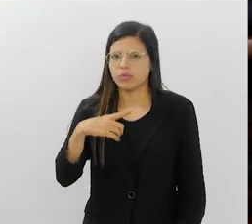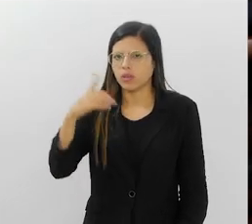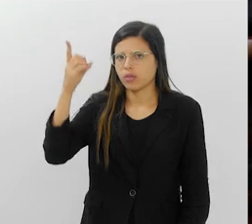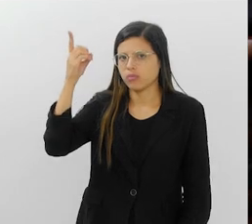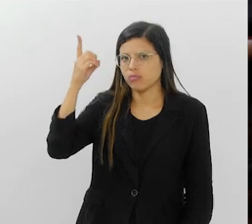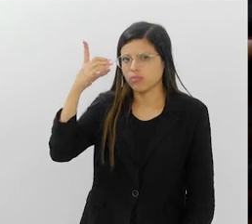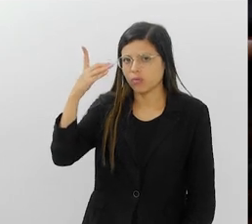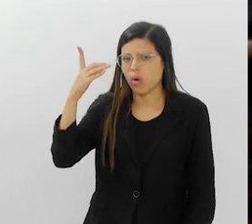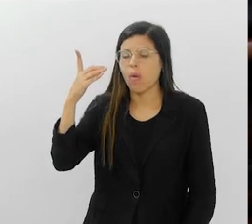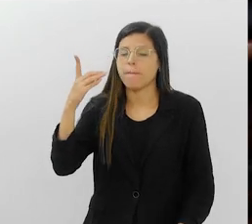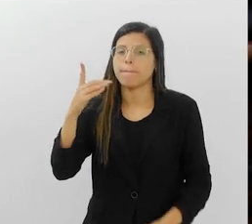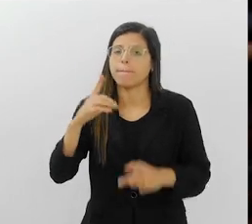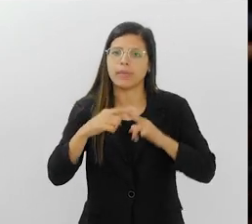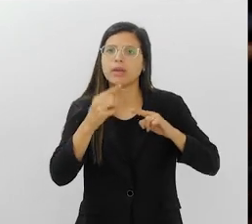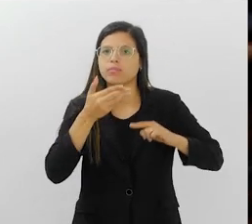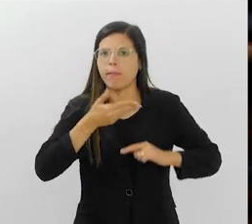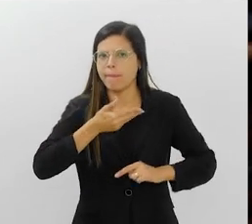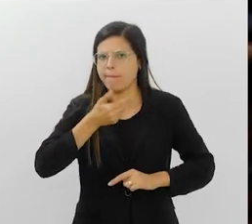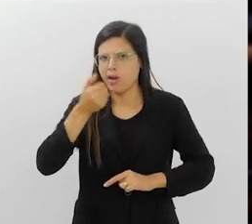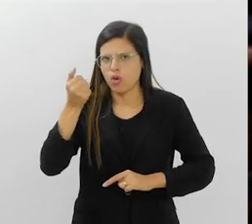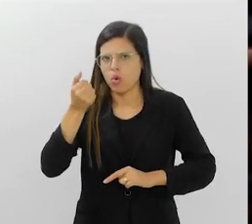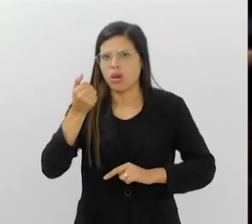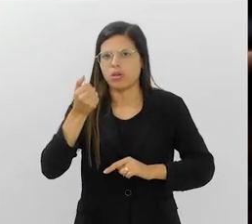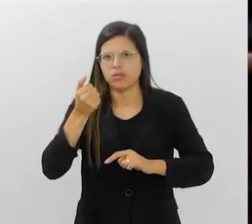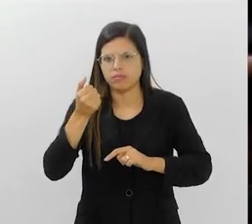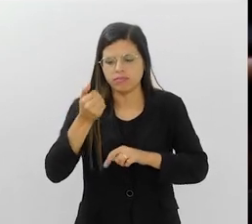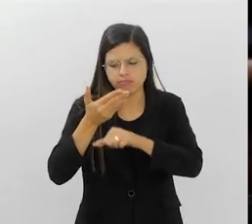Lógico que eu fui melhorando o meu dom